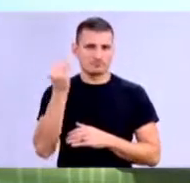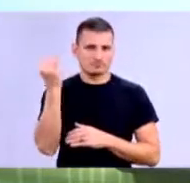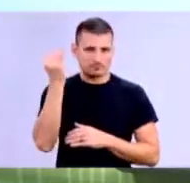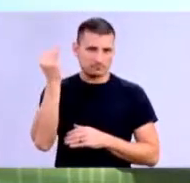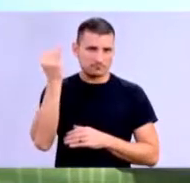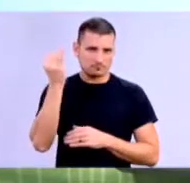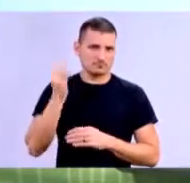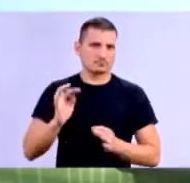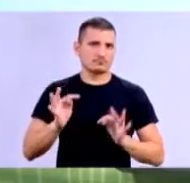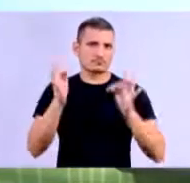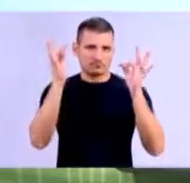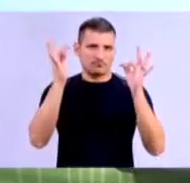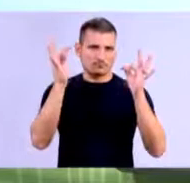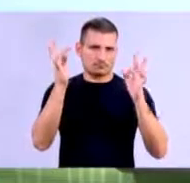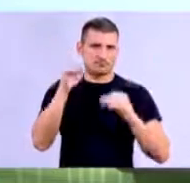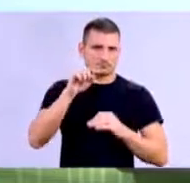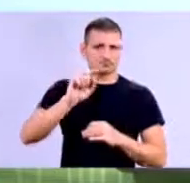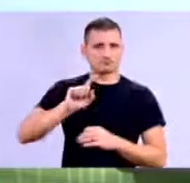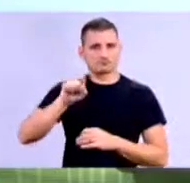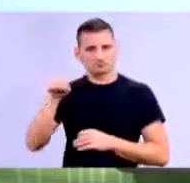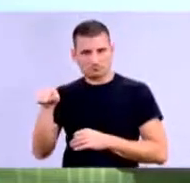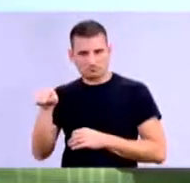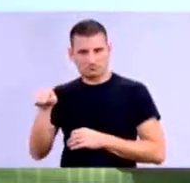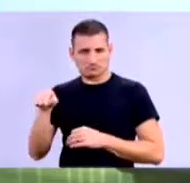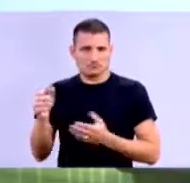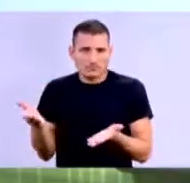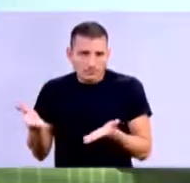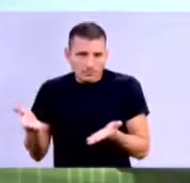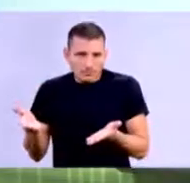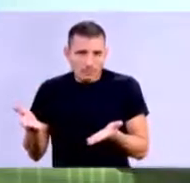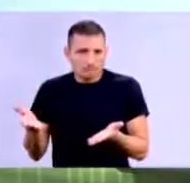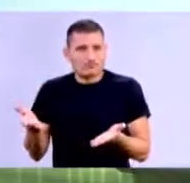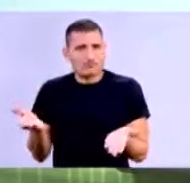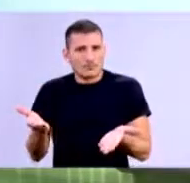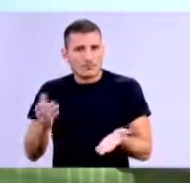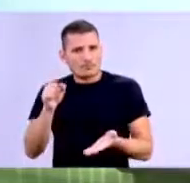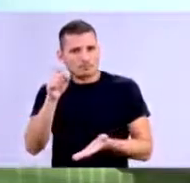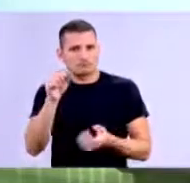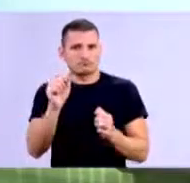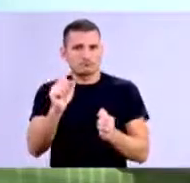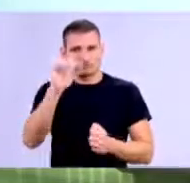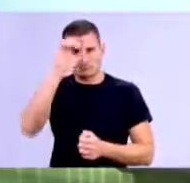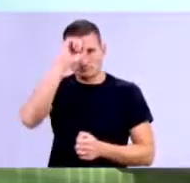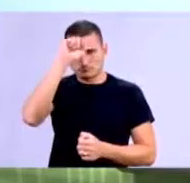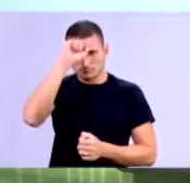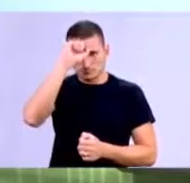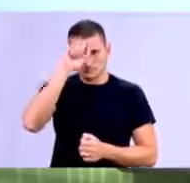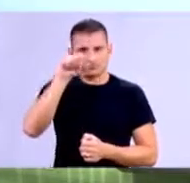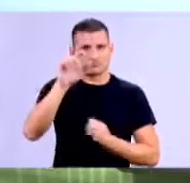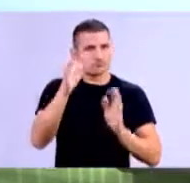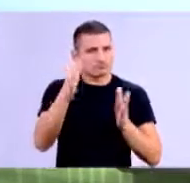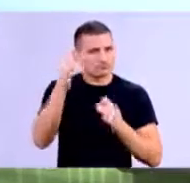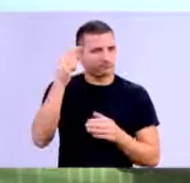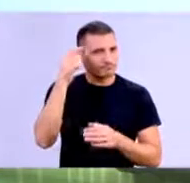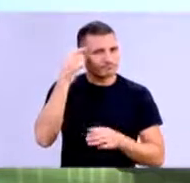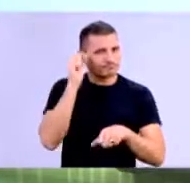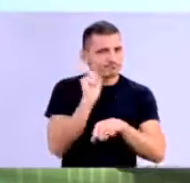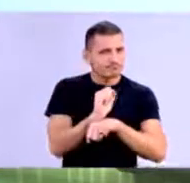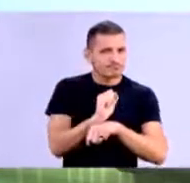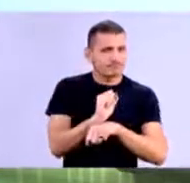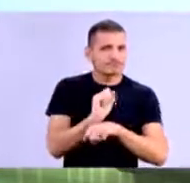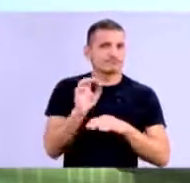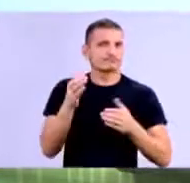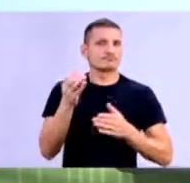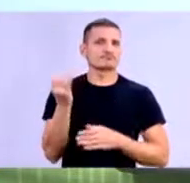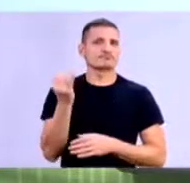da tecnologia para esse momento, para que você possa aprender? Já parou para pensar qual a importância de